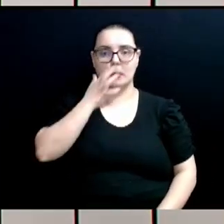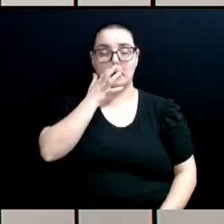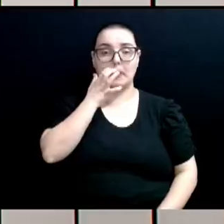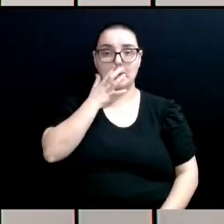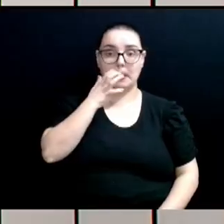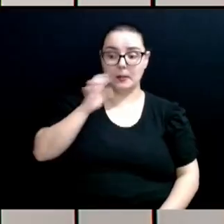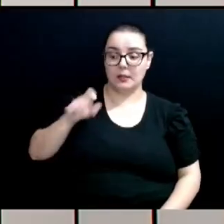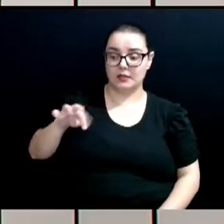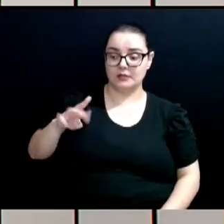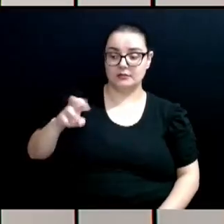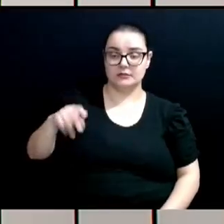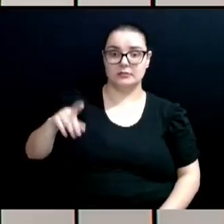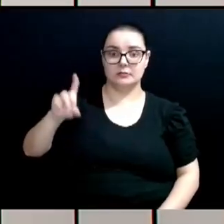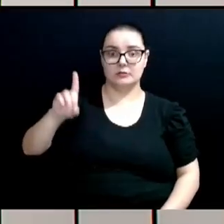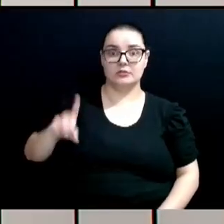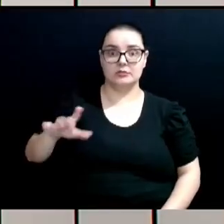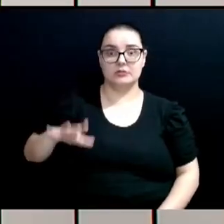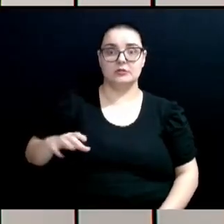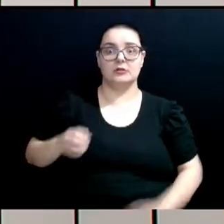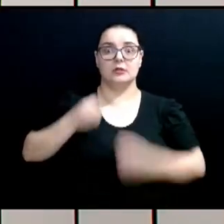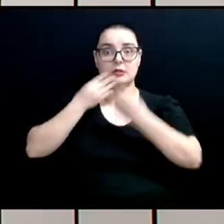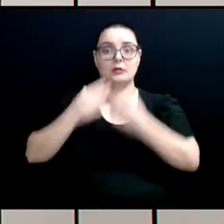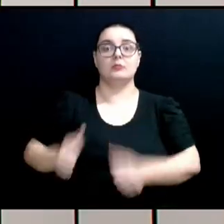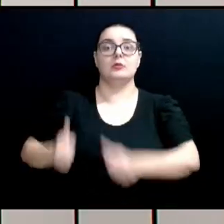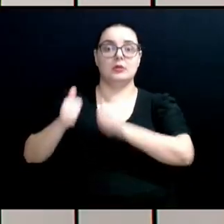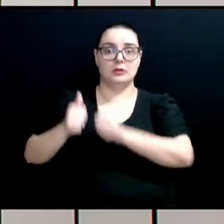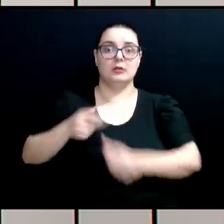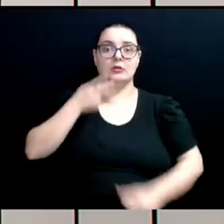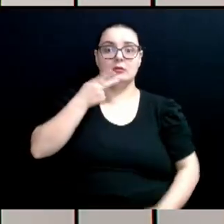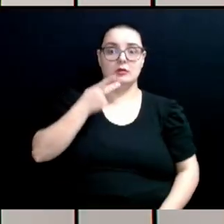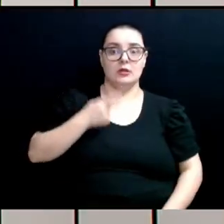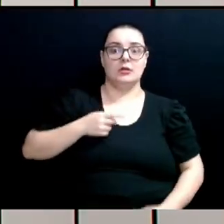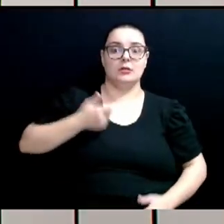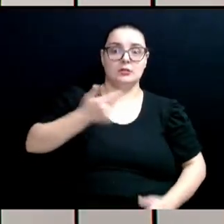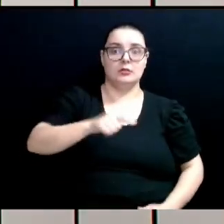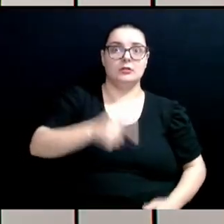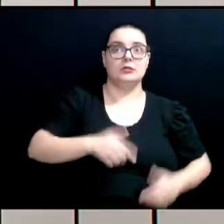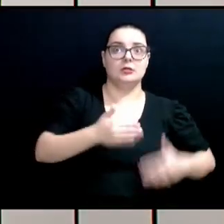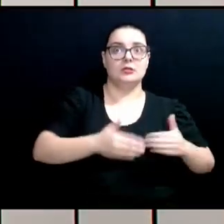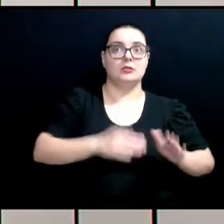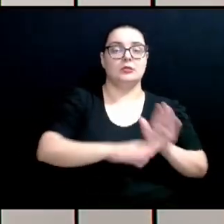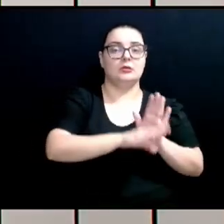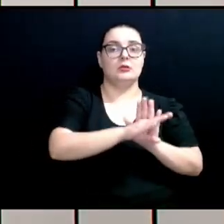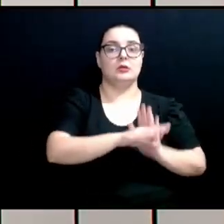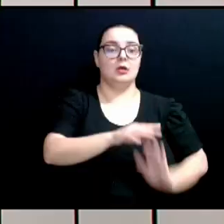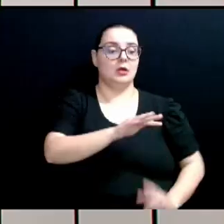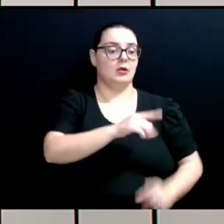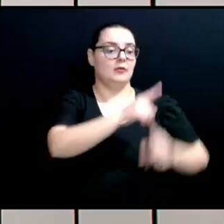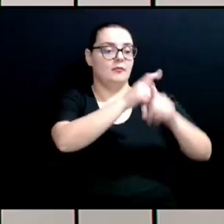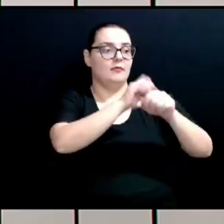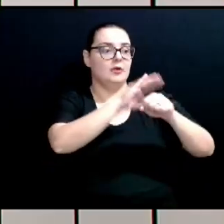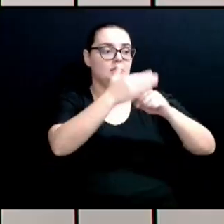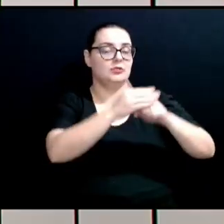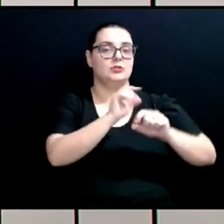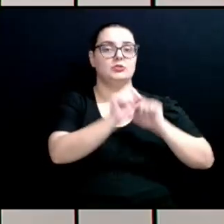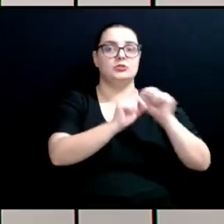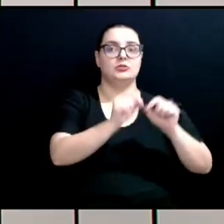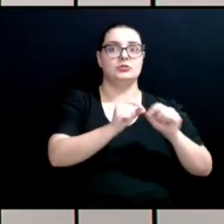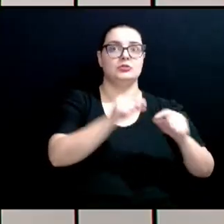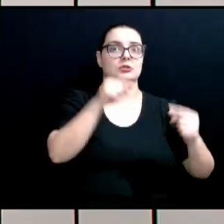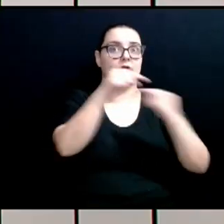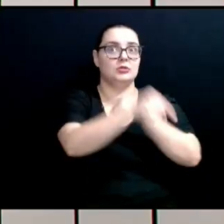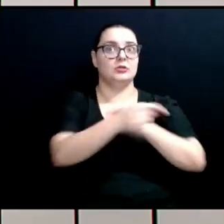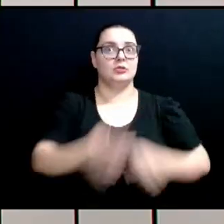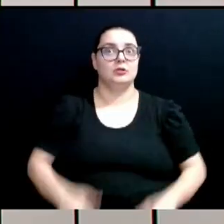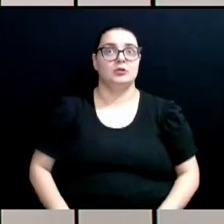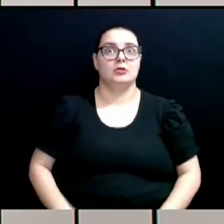e fala também da insistência progressista, chamando de fascistas aqueles de quem discordam. E ele cita o